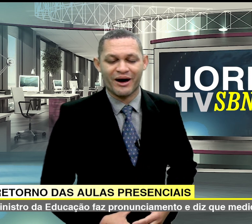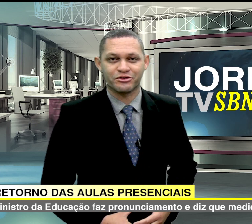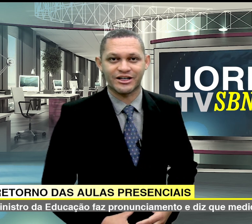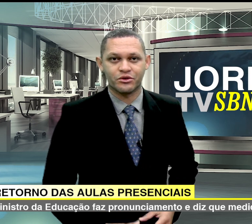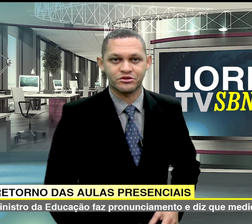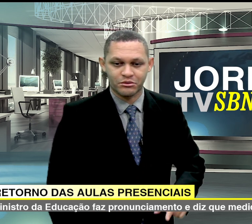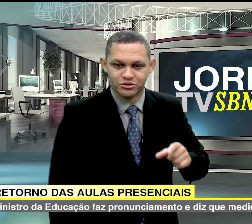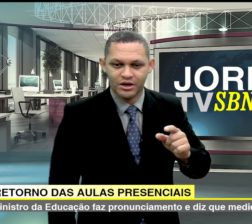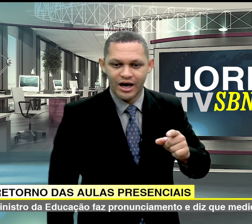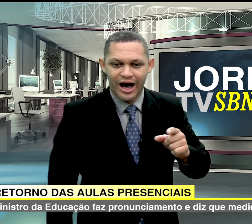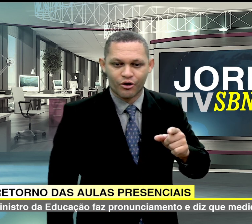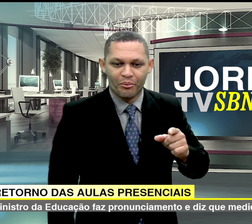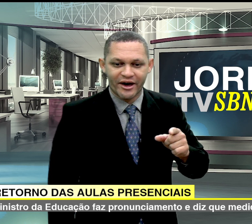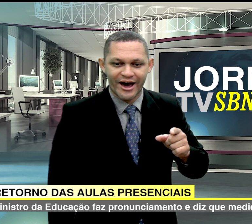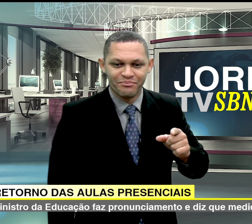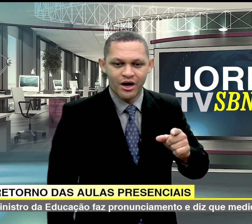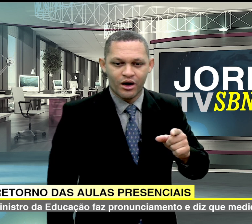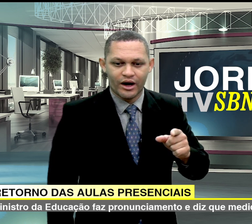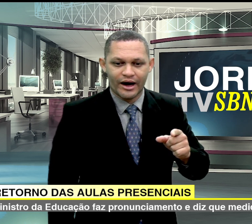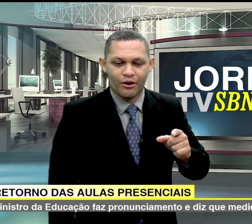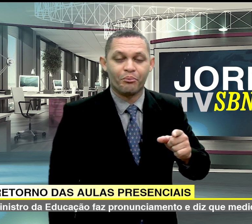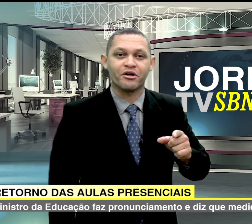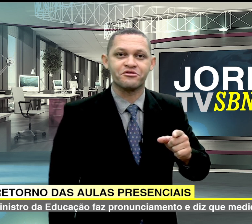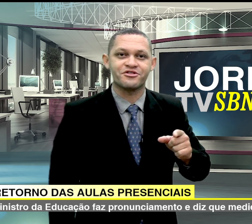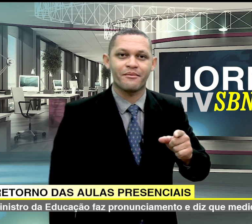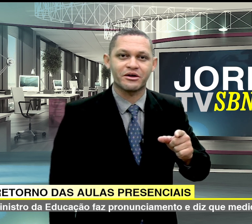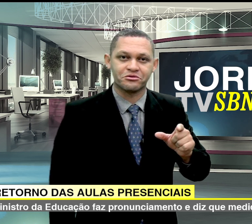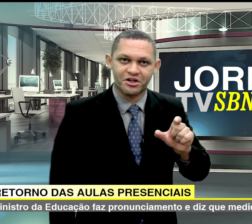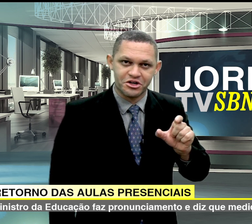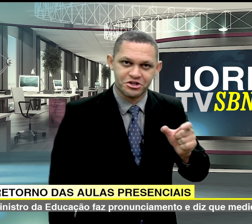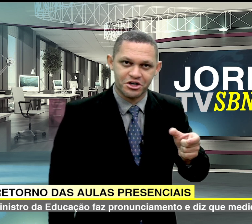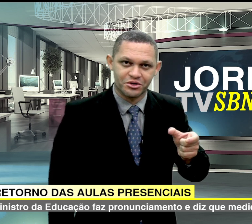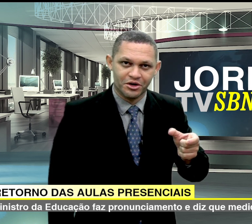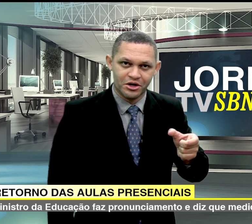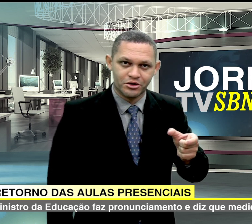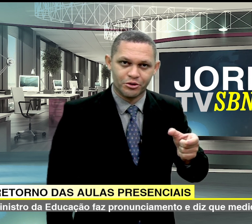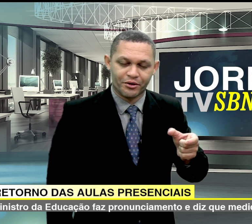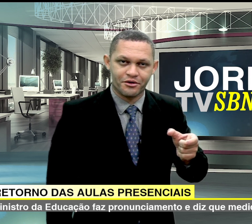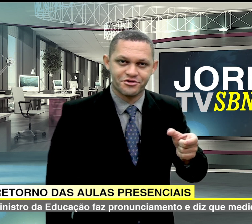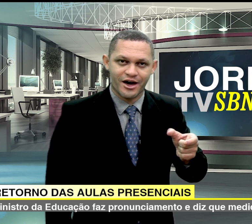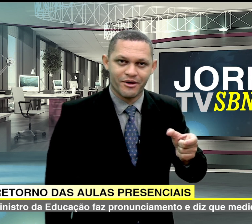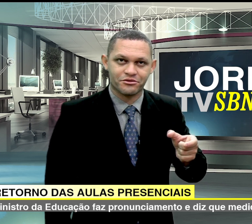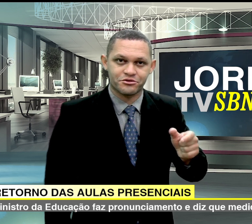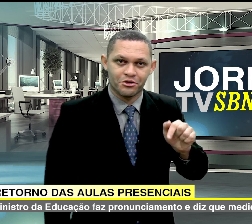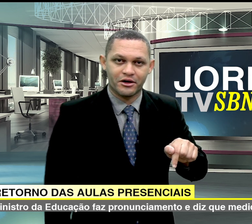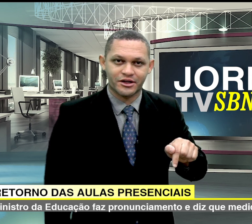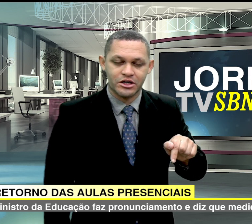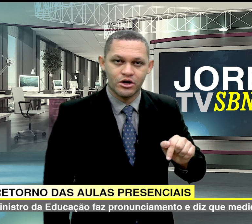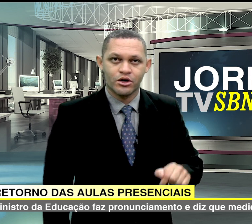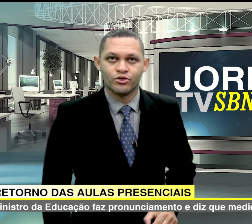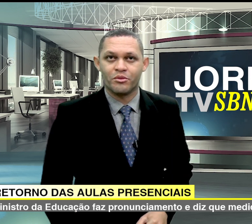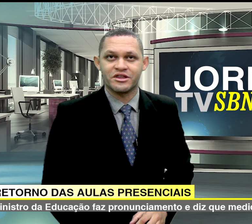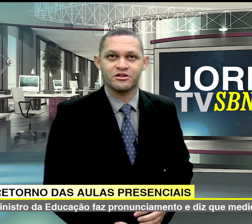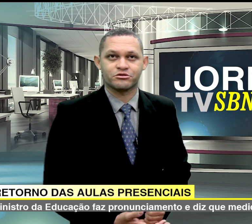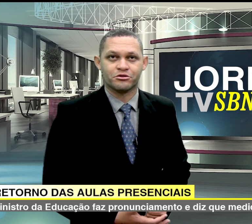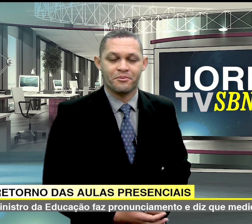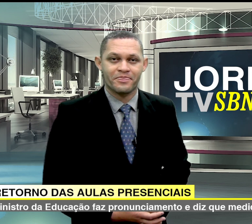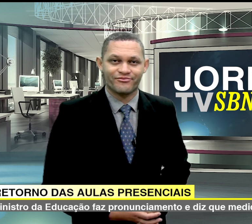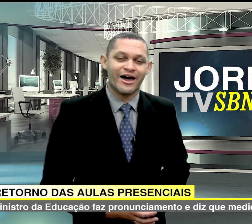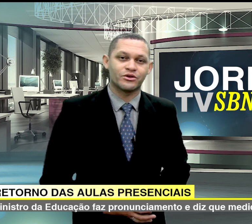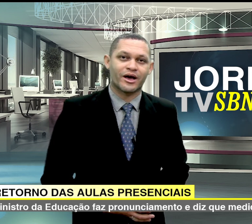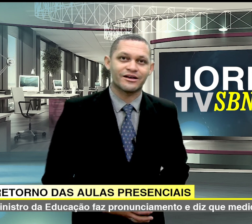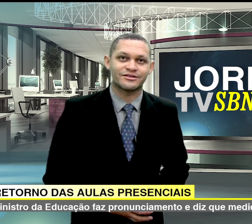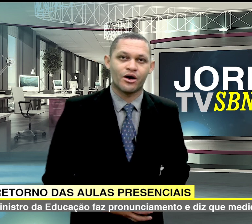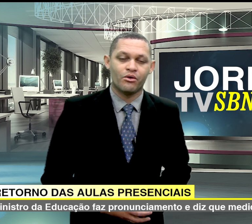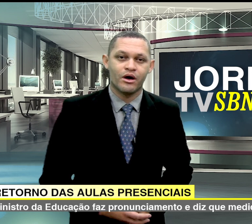devastadoras para os alunos. Vamos acompanhar o pronunciamento, um trechinho do pronunciamento de ontem do ministro